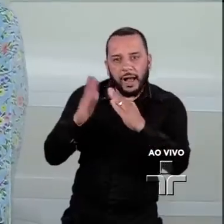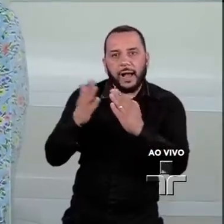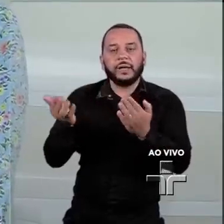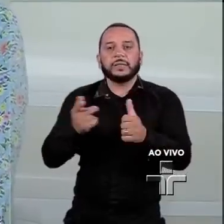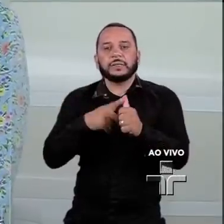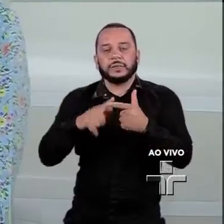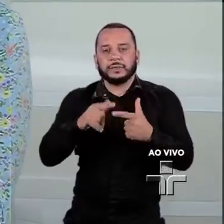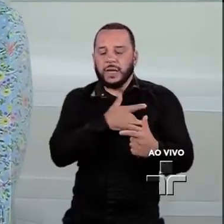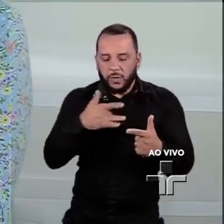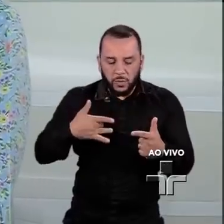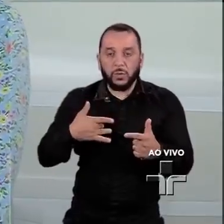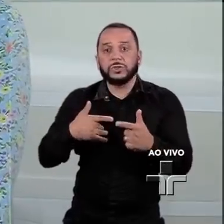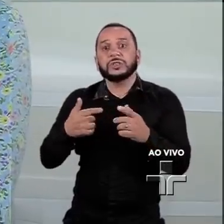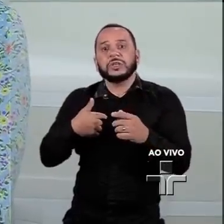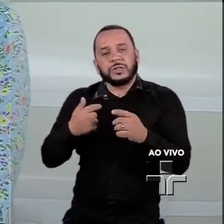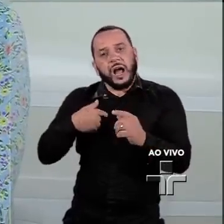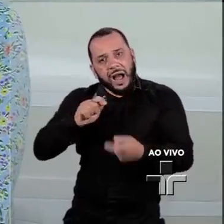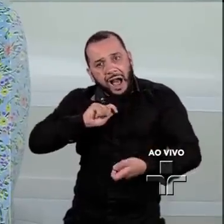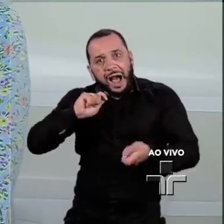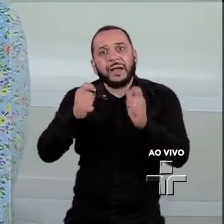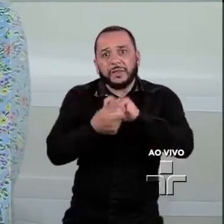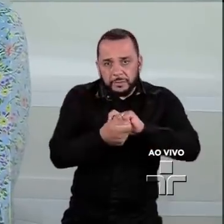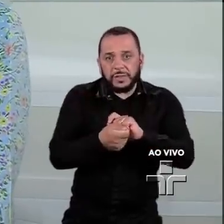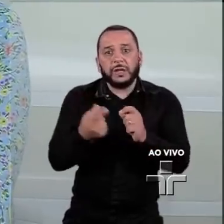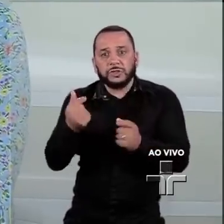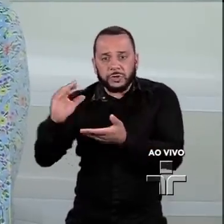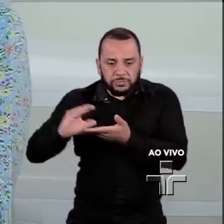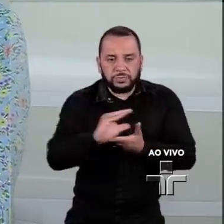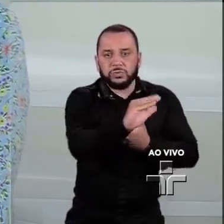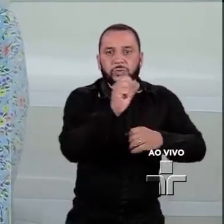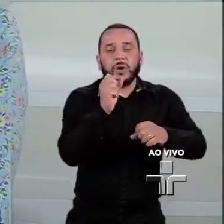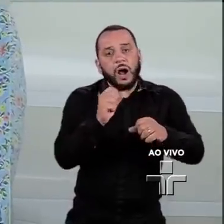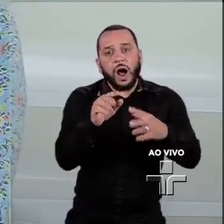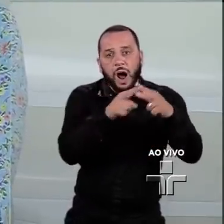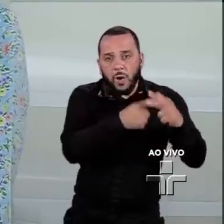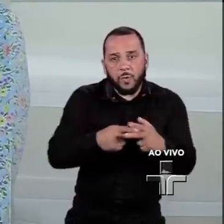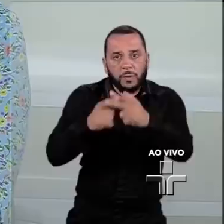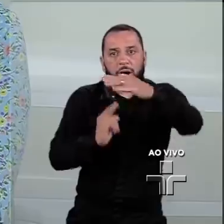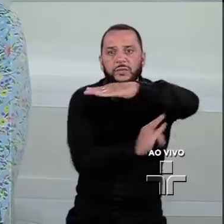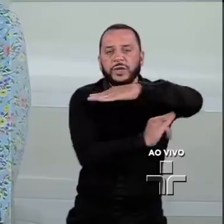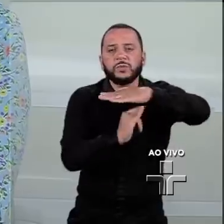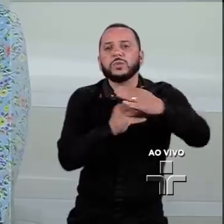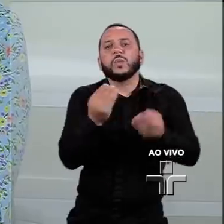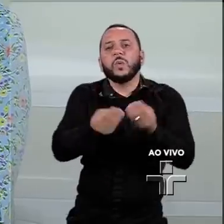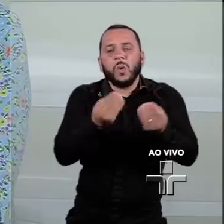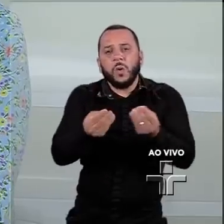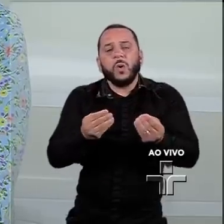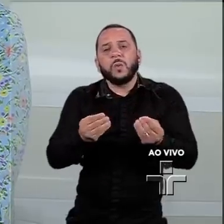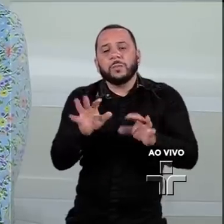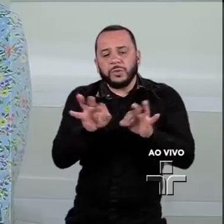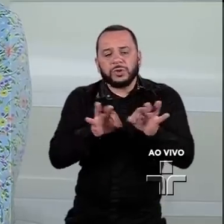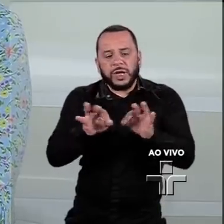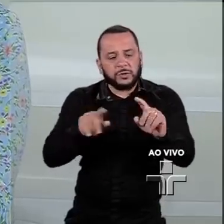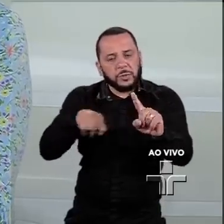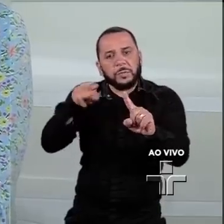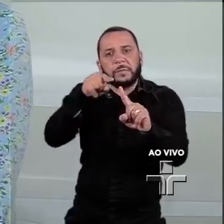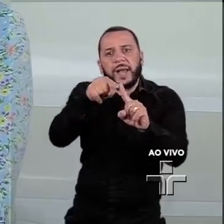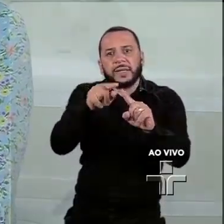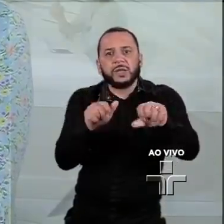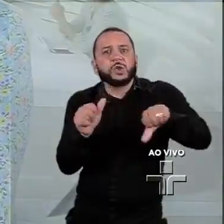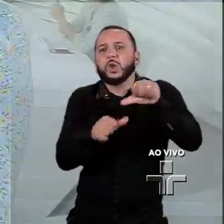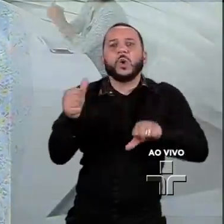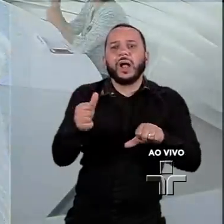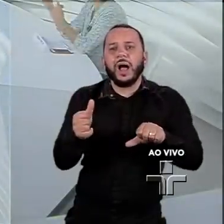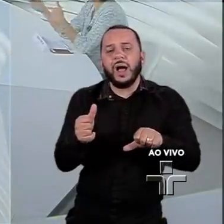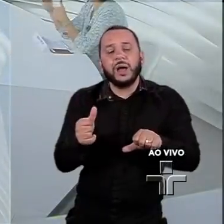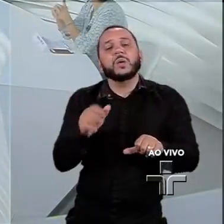os investimentos nessas obras dos viadutos. Queria saber em que pé está essa discussão do plano de metas e o que pode deixar de ser